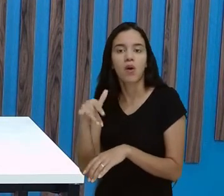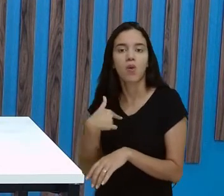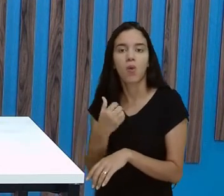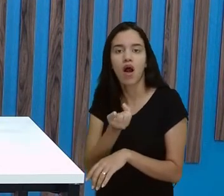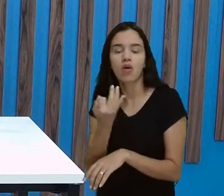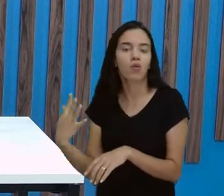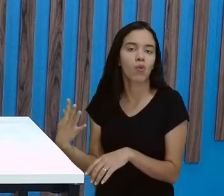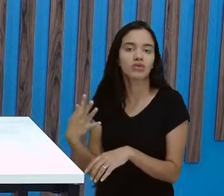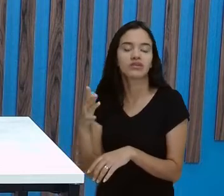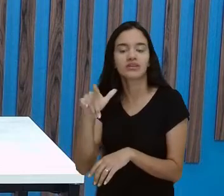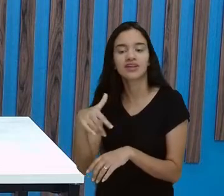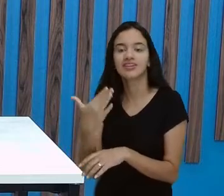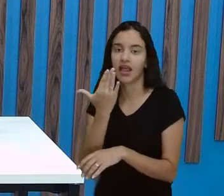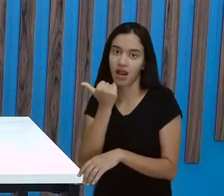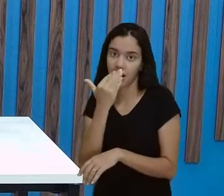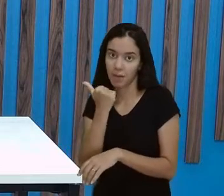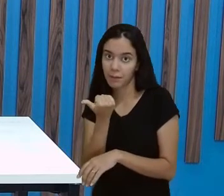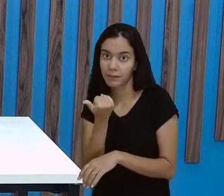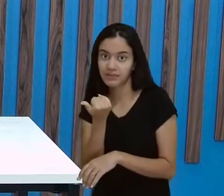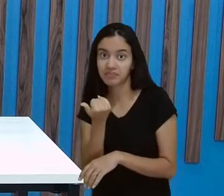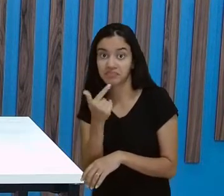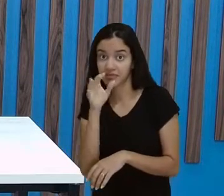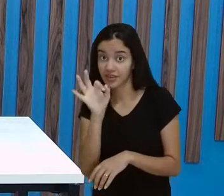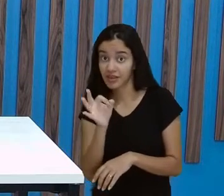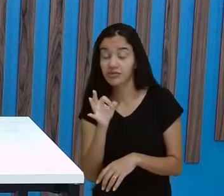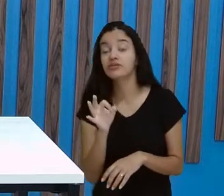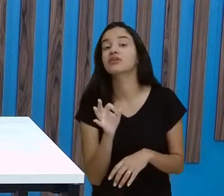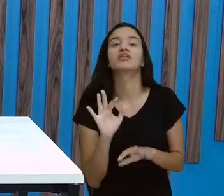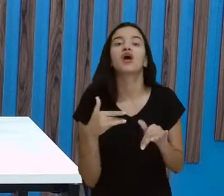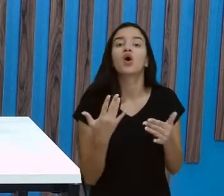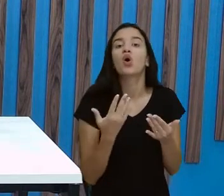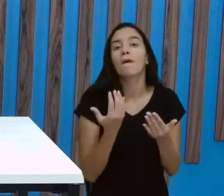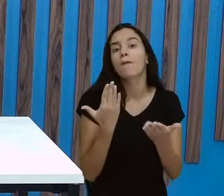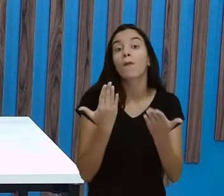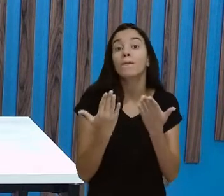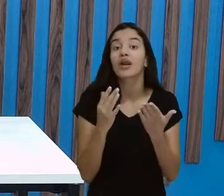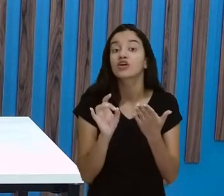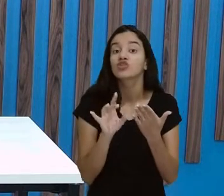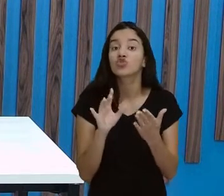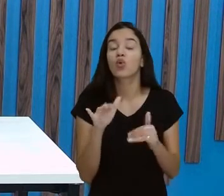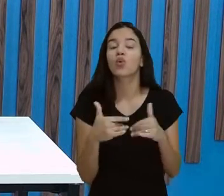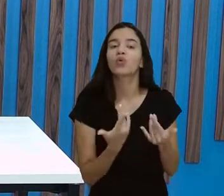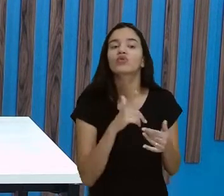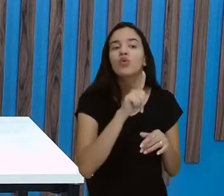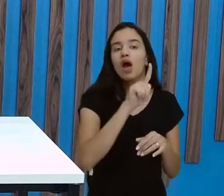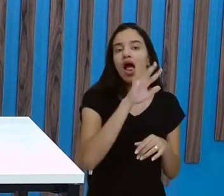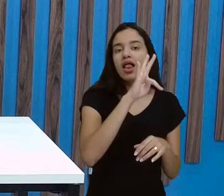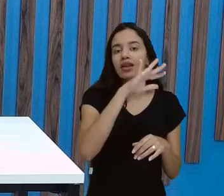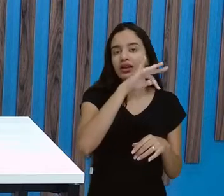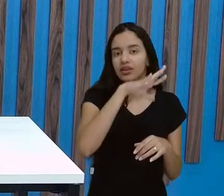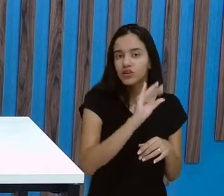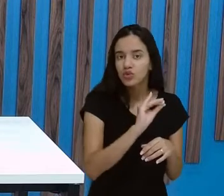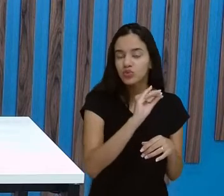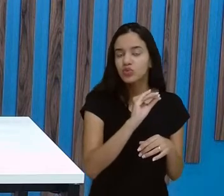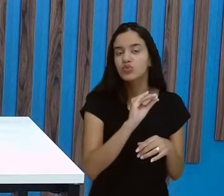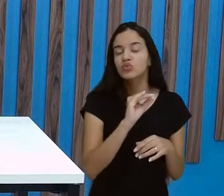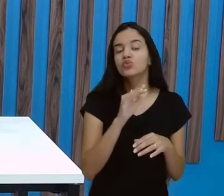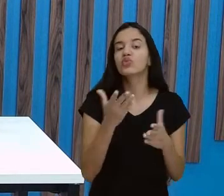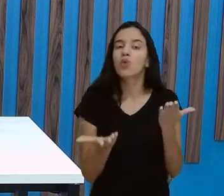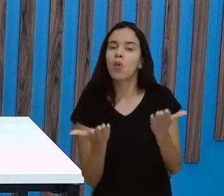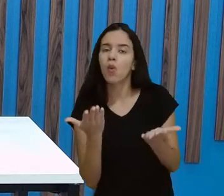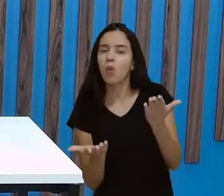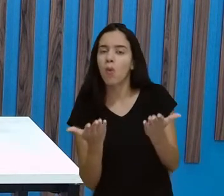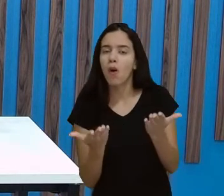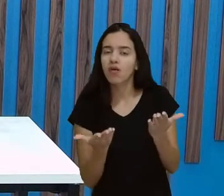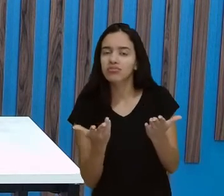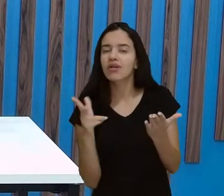tem determinado alimento. Eu só posso comparar litro com litro, ou litro com mililitro, combinado?